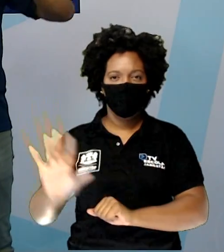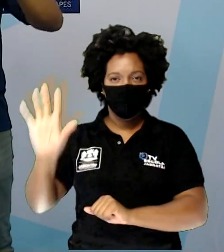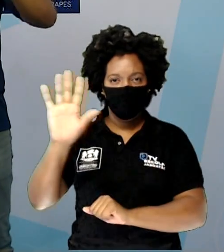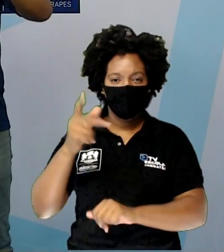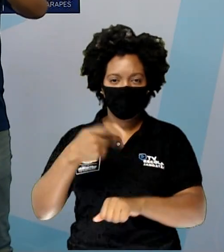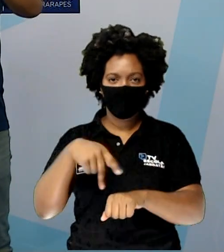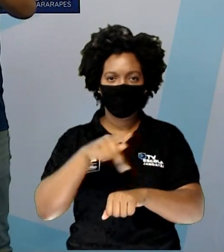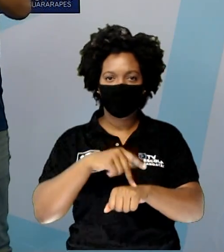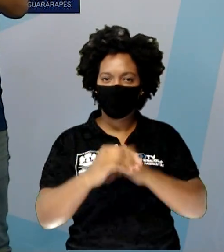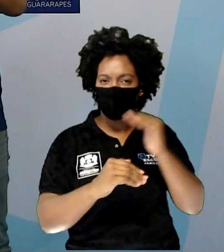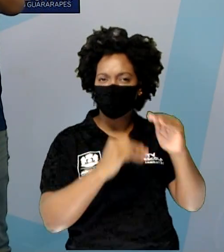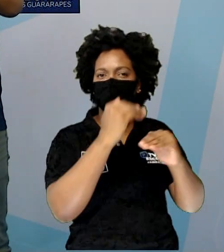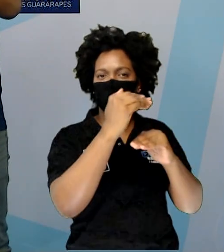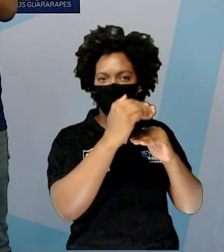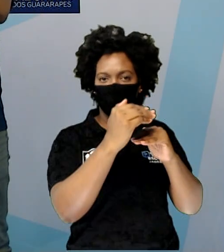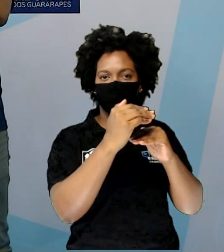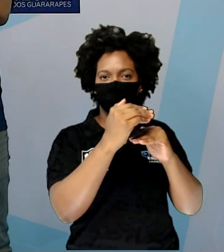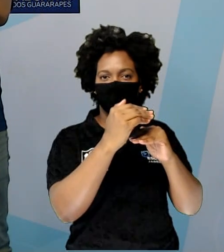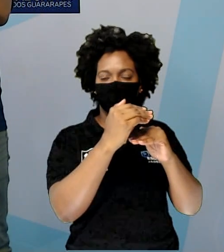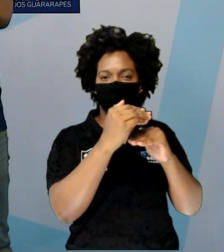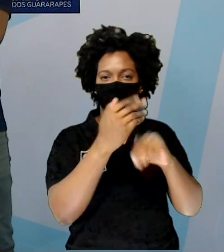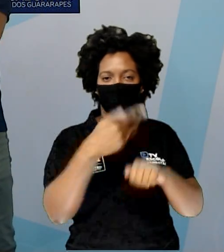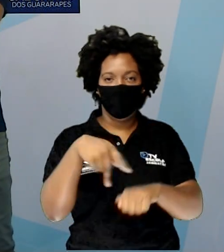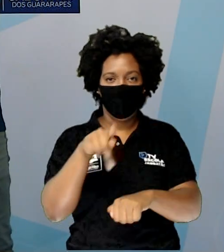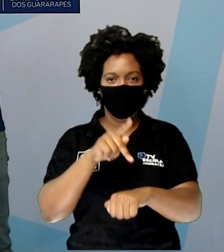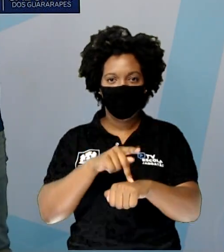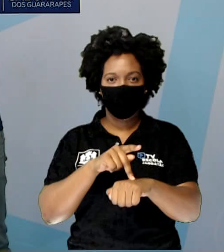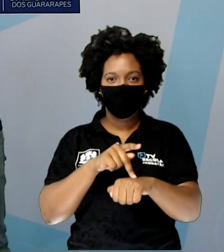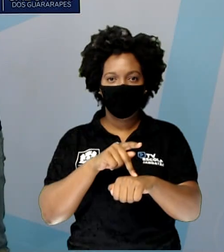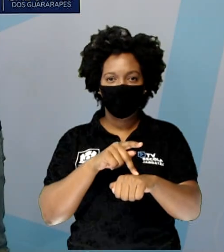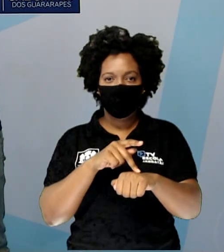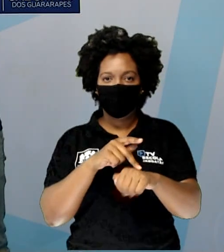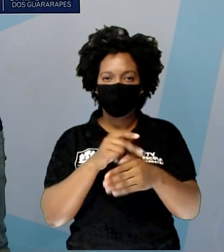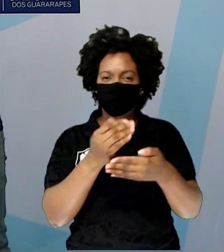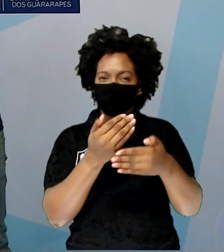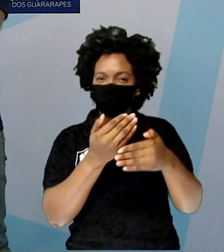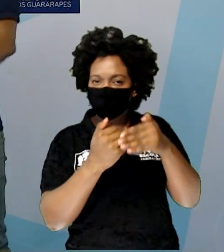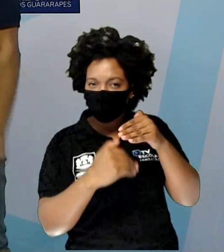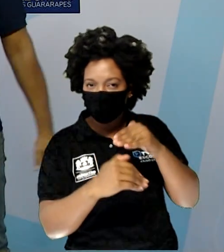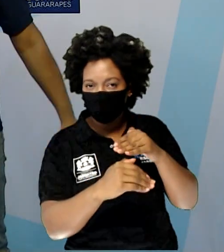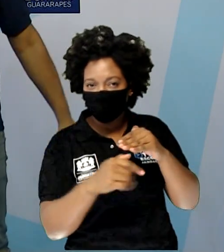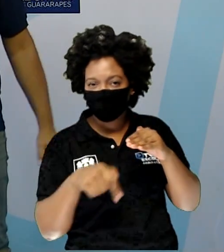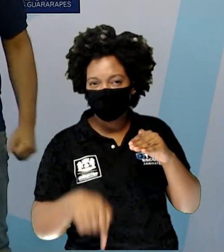desenvolvido, uma outra de um país subdesenvolvido e uma outra de país em